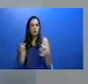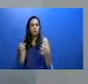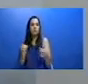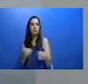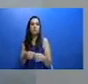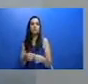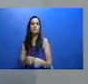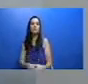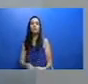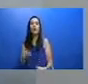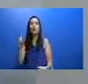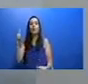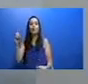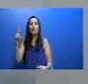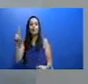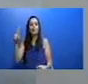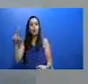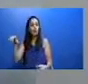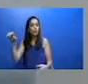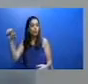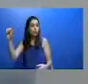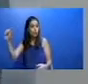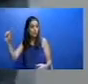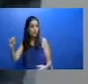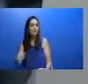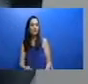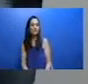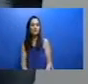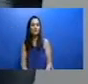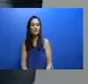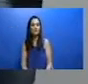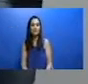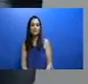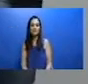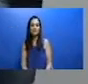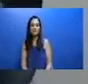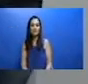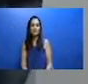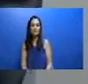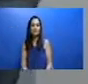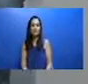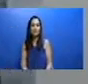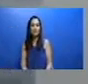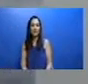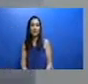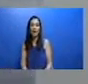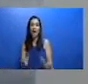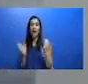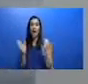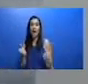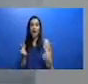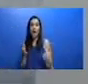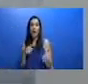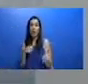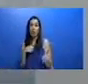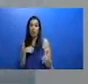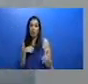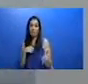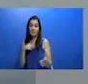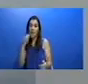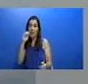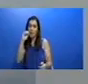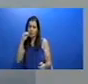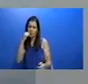compramos as dúzias, ou meia dúzia. E nós temos aqui limão e